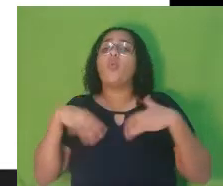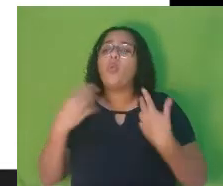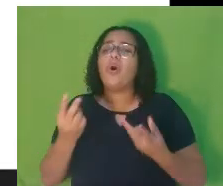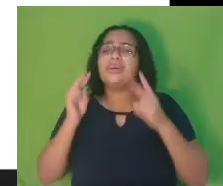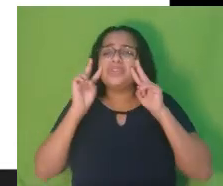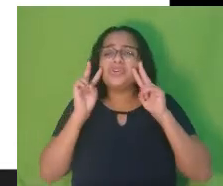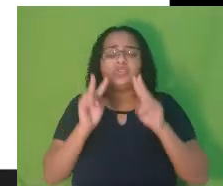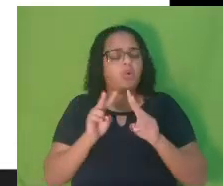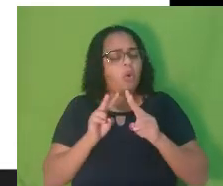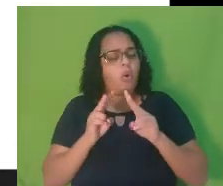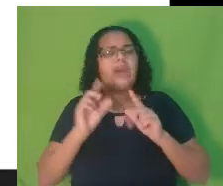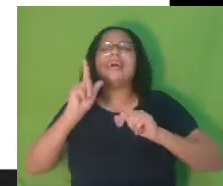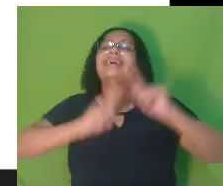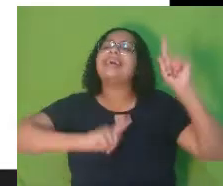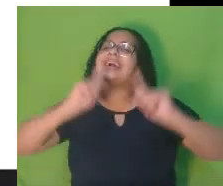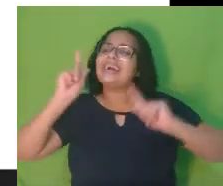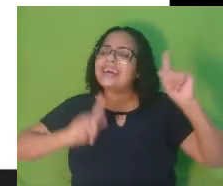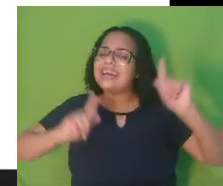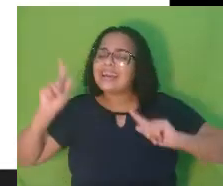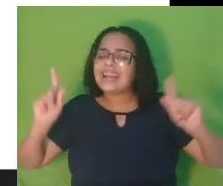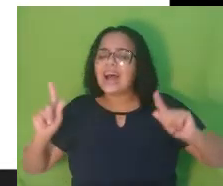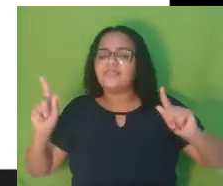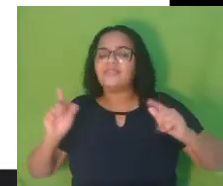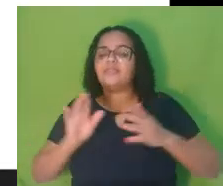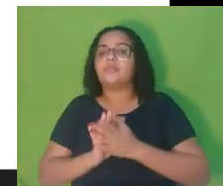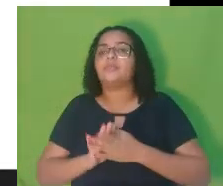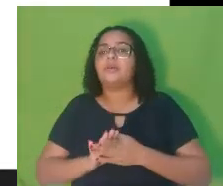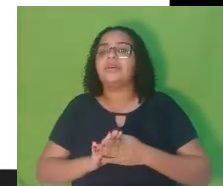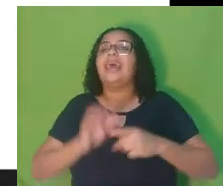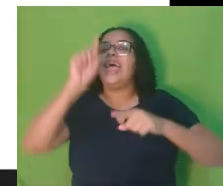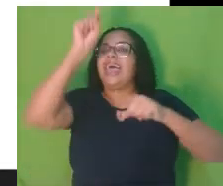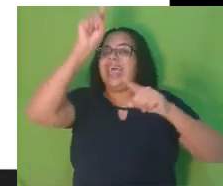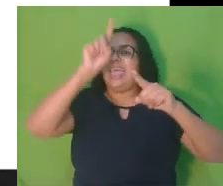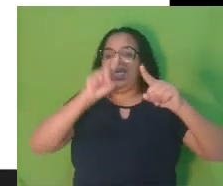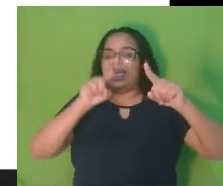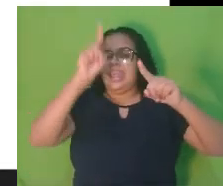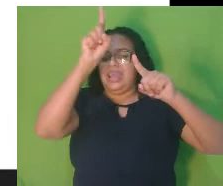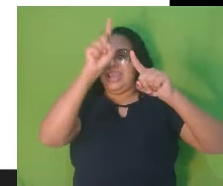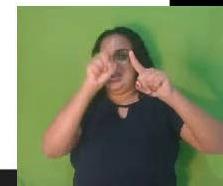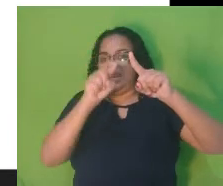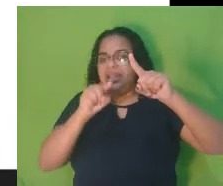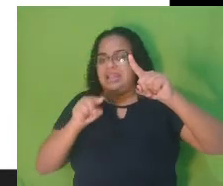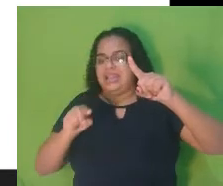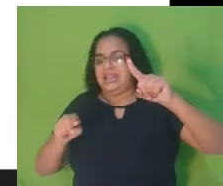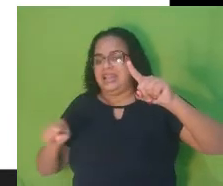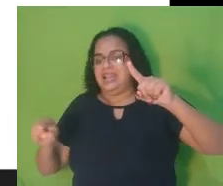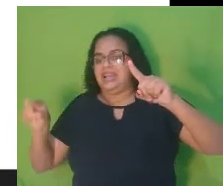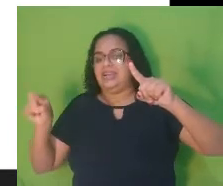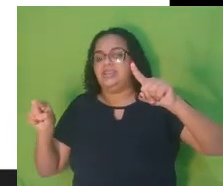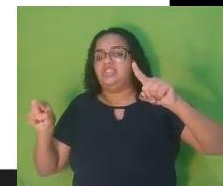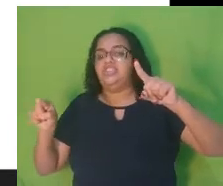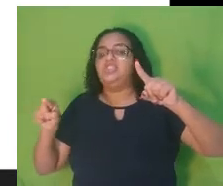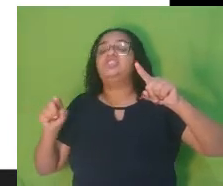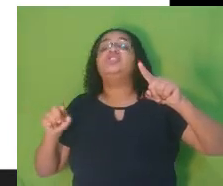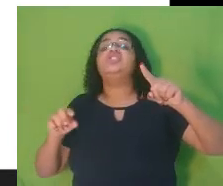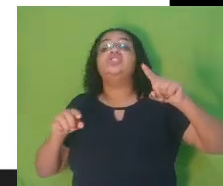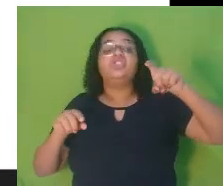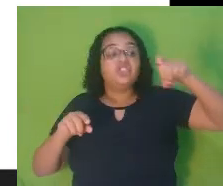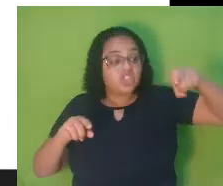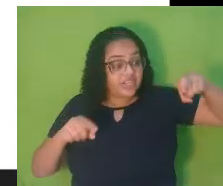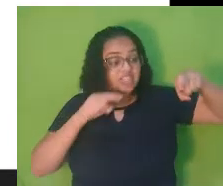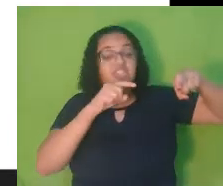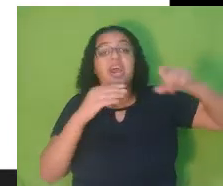Porém, quando a gente olha para o gráfico, a gente vê que a linha dela se rompe, né? Quando você chega aqui no x igual a